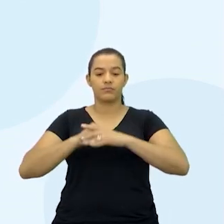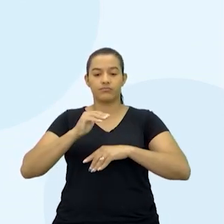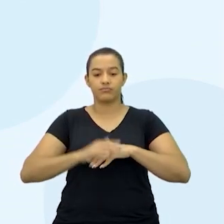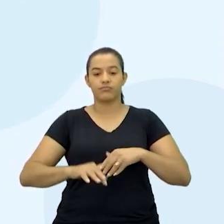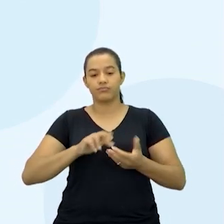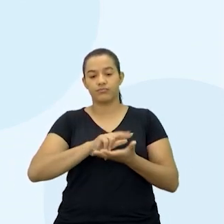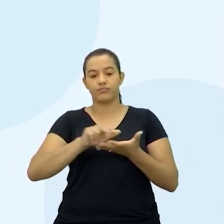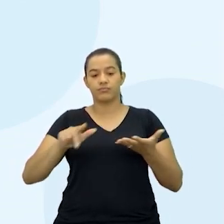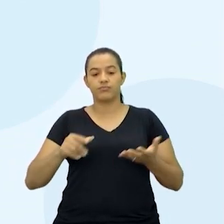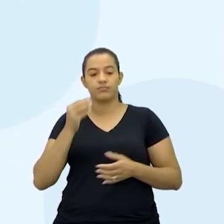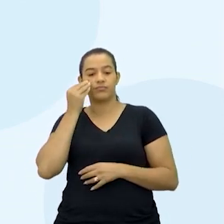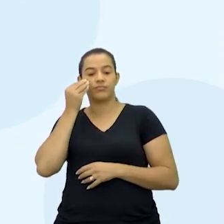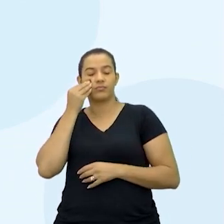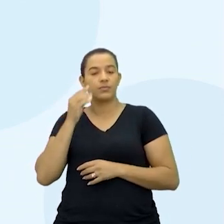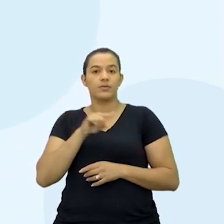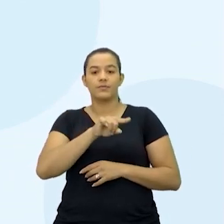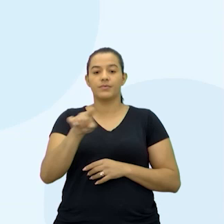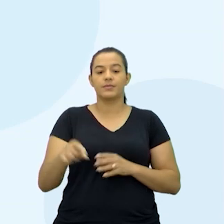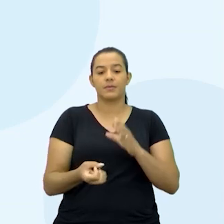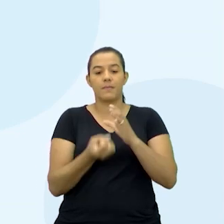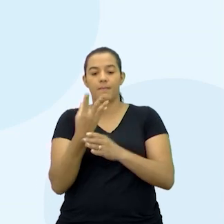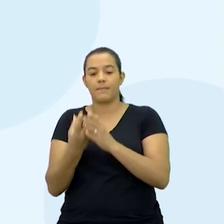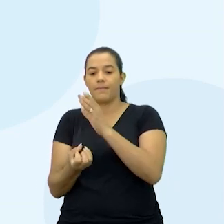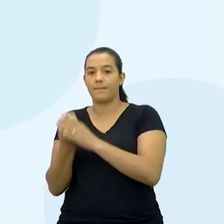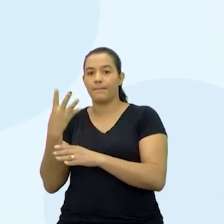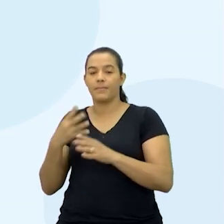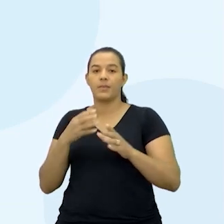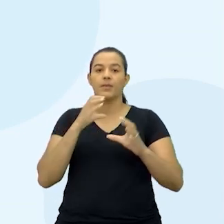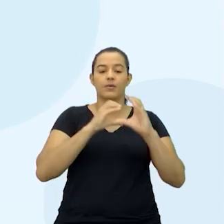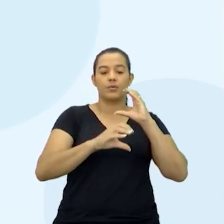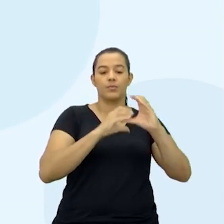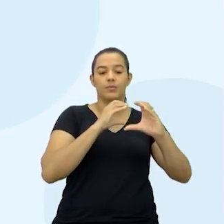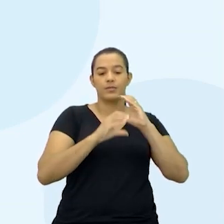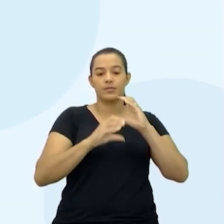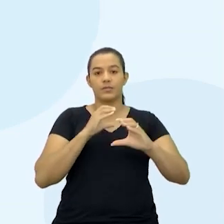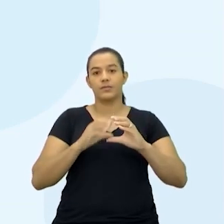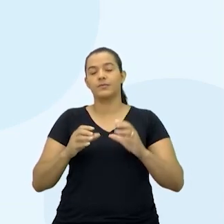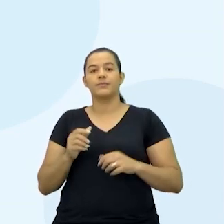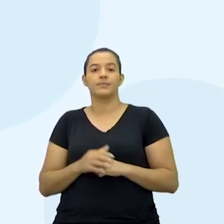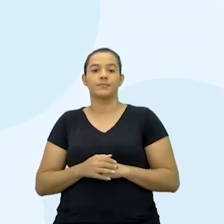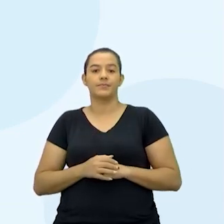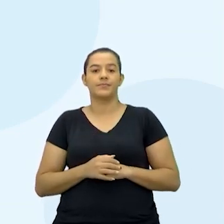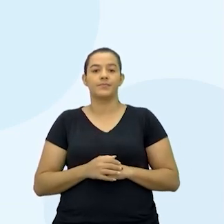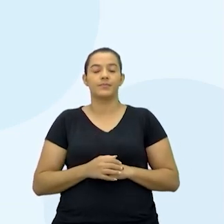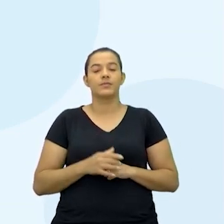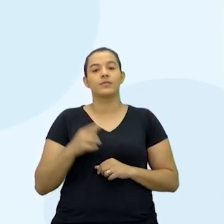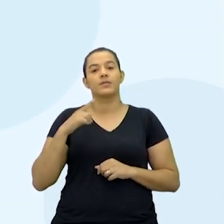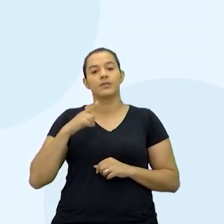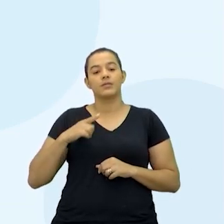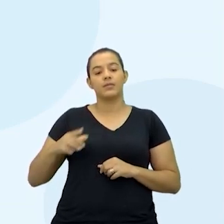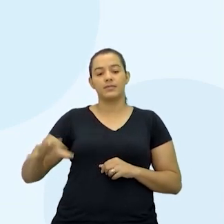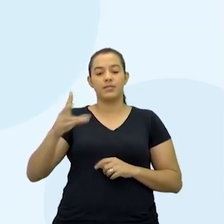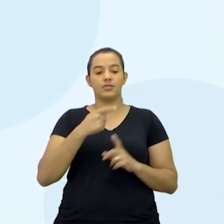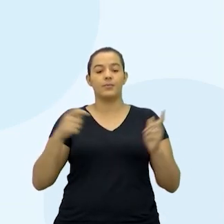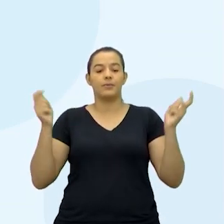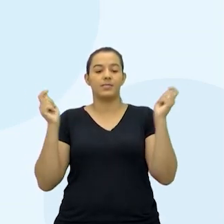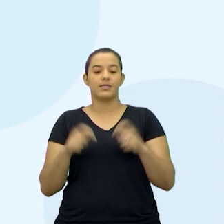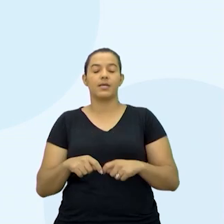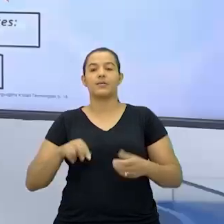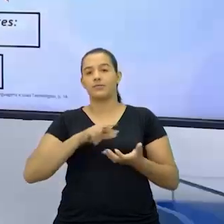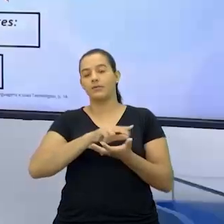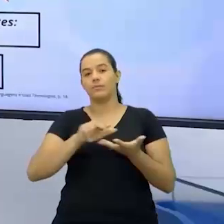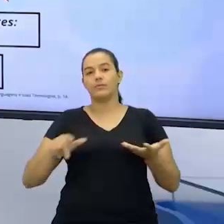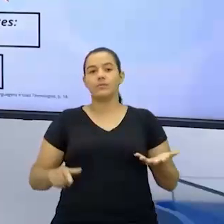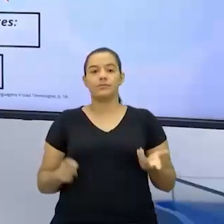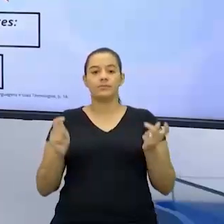Educação Física, e com o professor Jocélio, Criação e Comunicação Publicitária. Se você está acompanhando direitinho as aulas, você já percebeu que